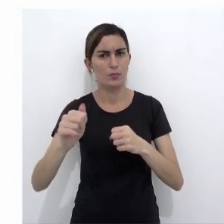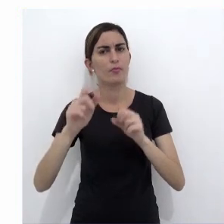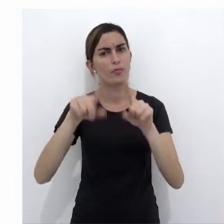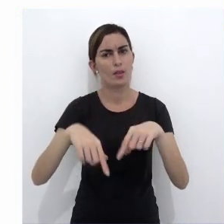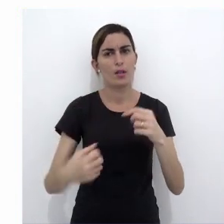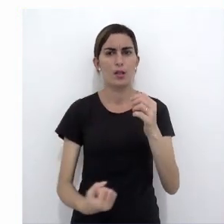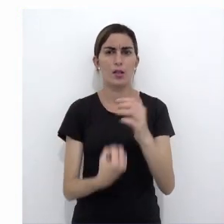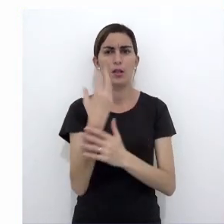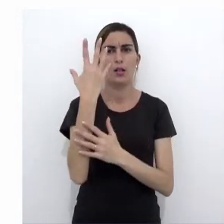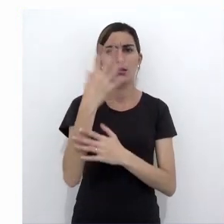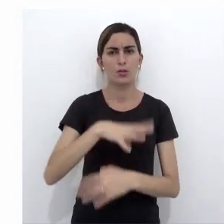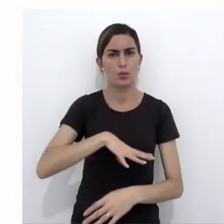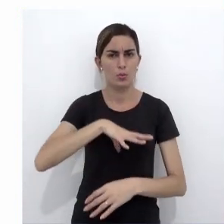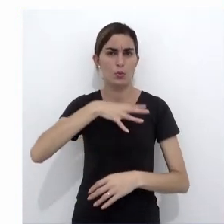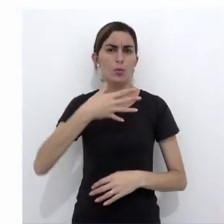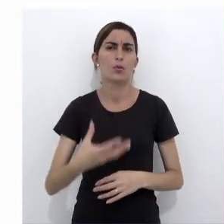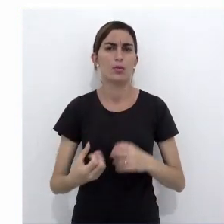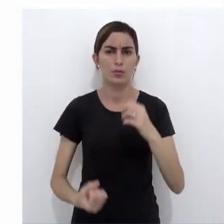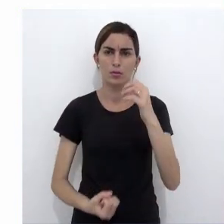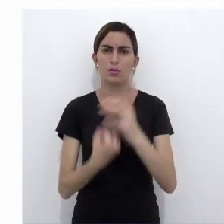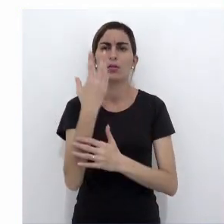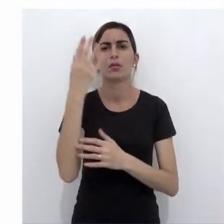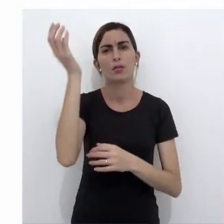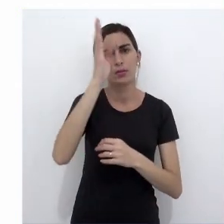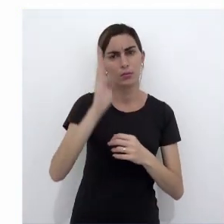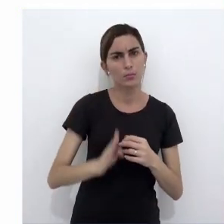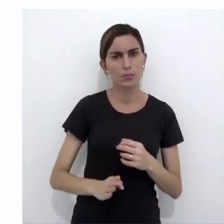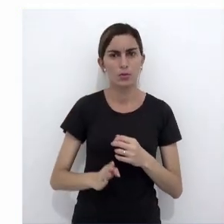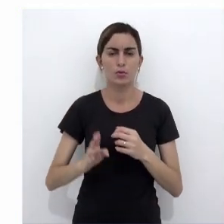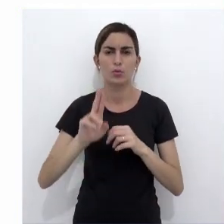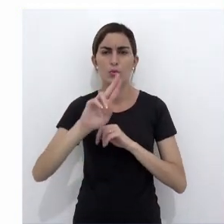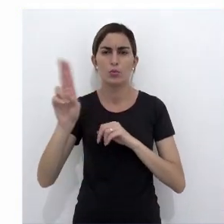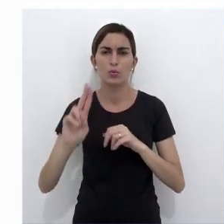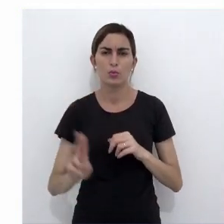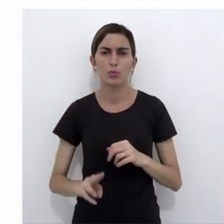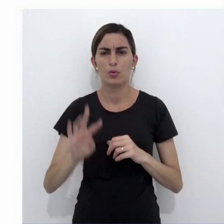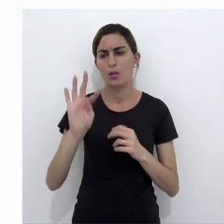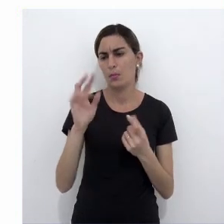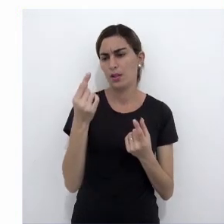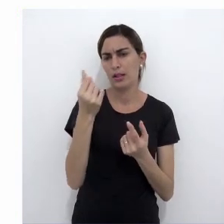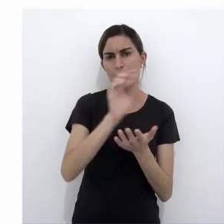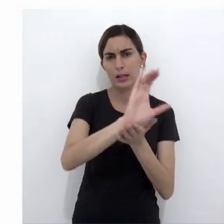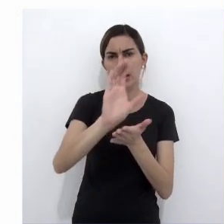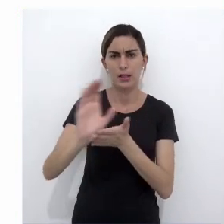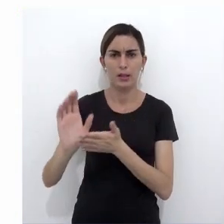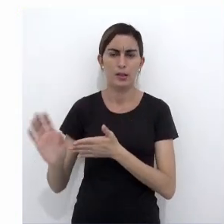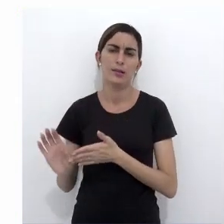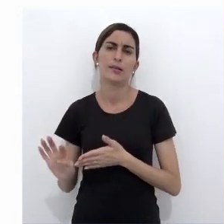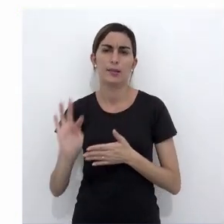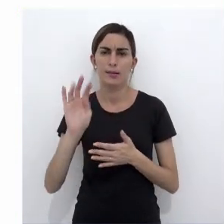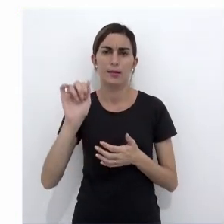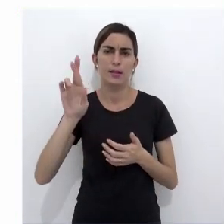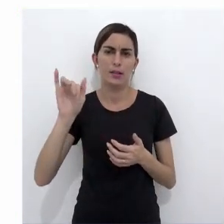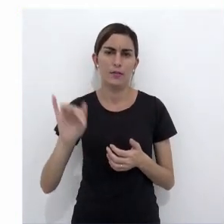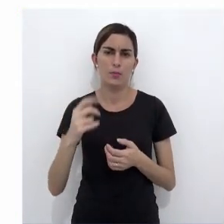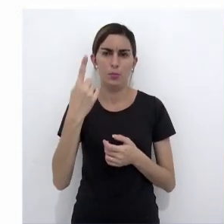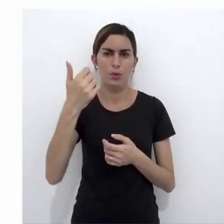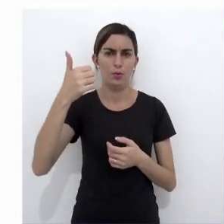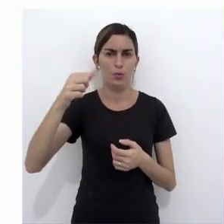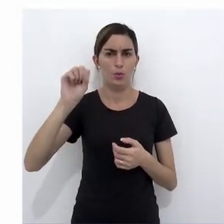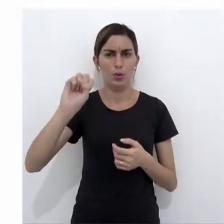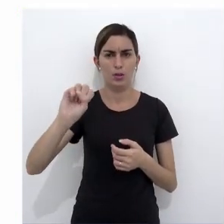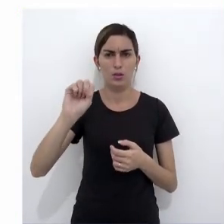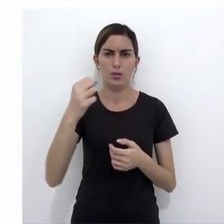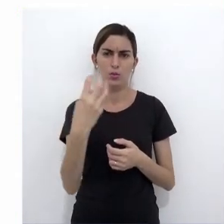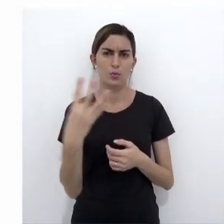a coragem para criar no Brasil as chamadas tarifas Alves Branco, em 1844.